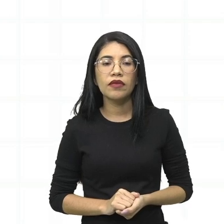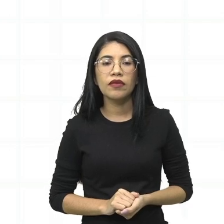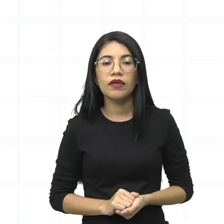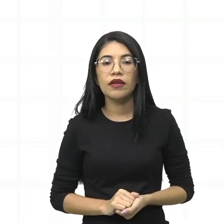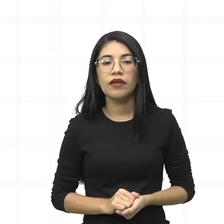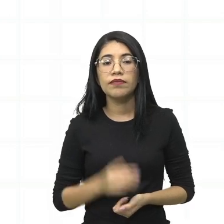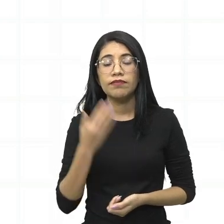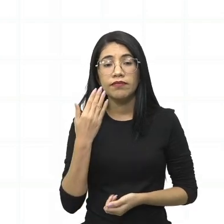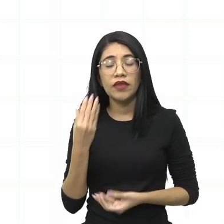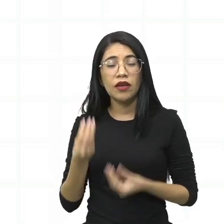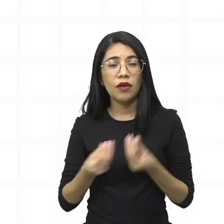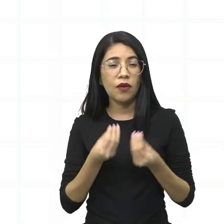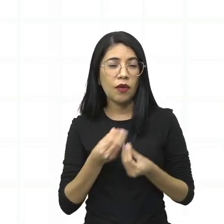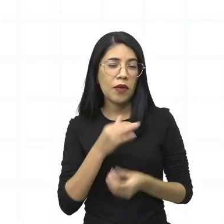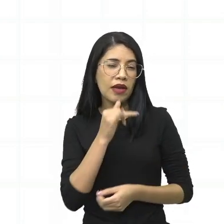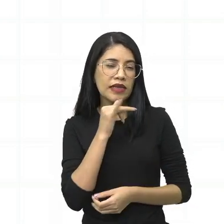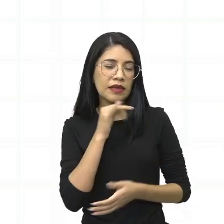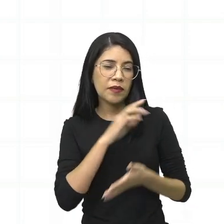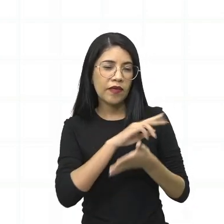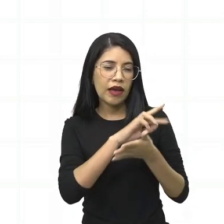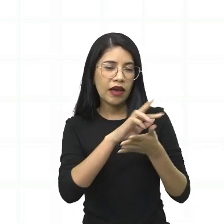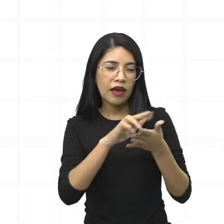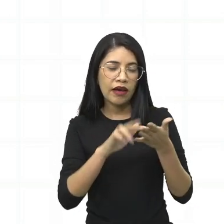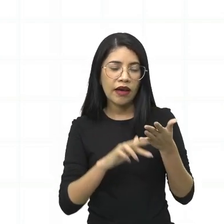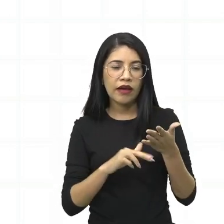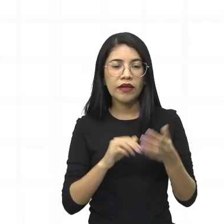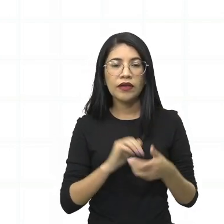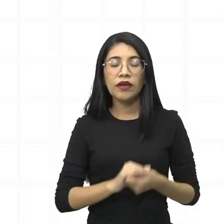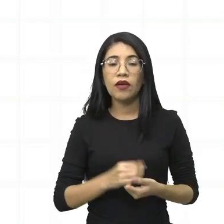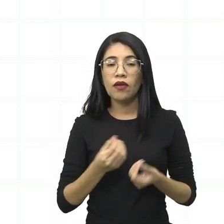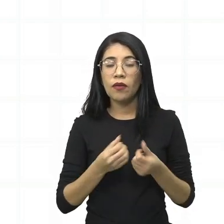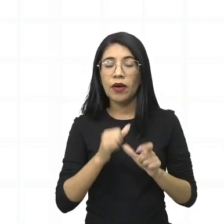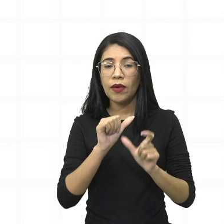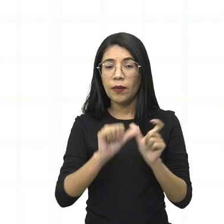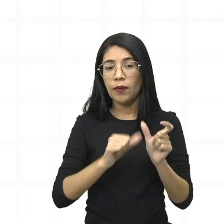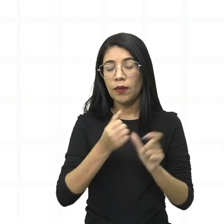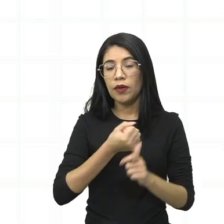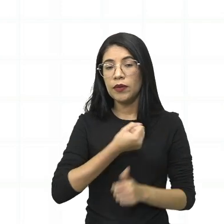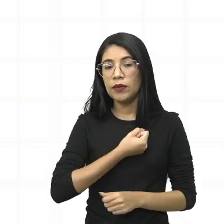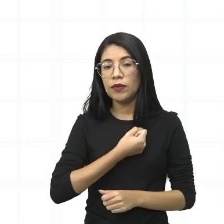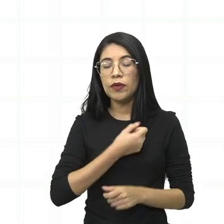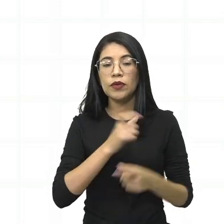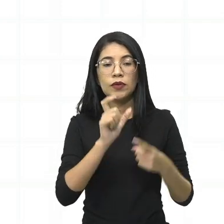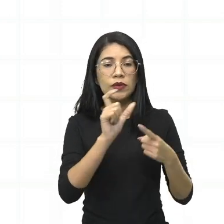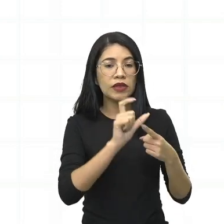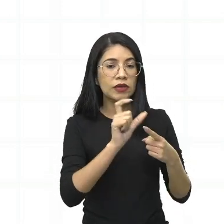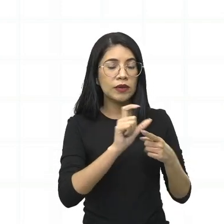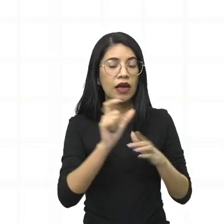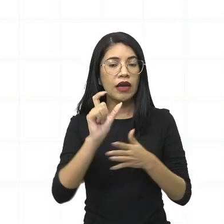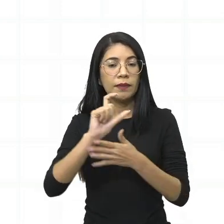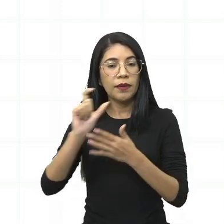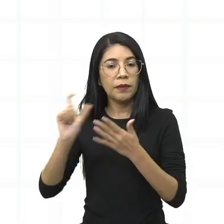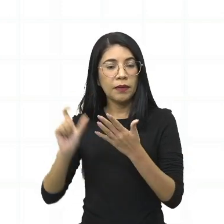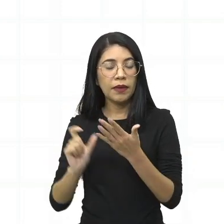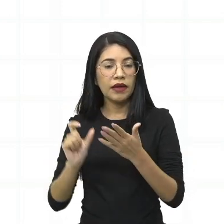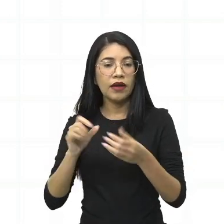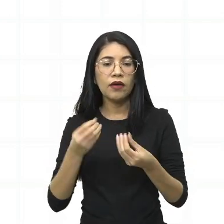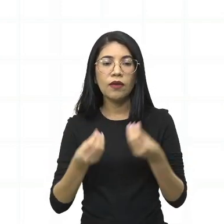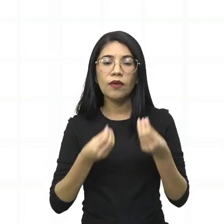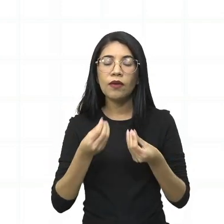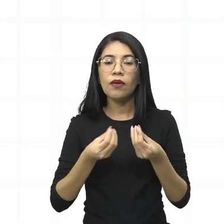Vejam então aí a flexão de número, né? No singular e plural. Como